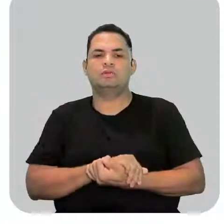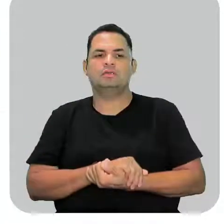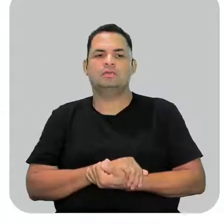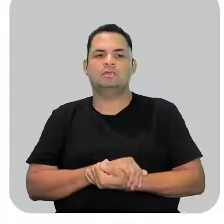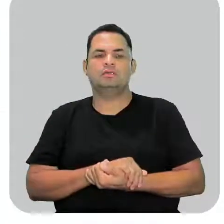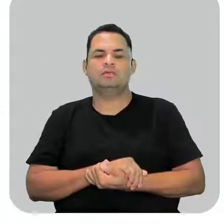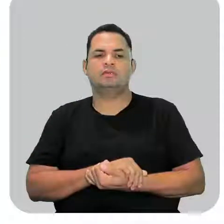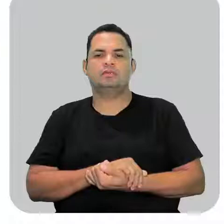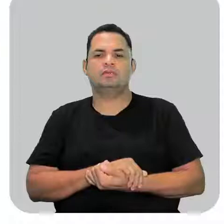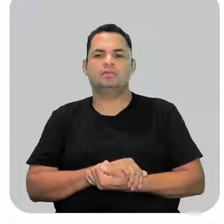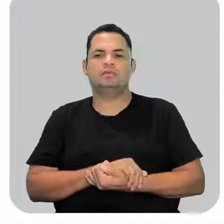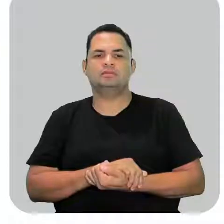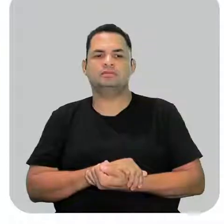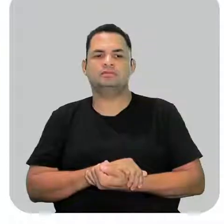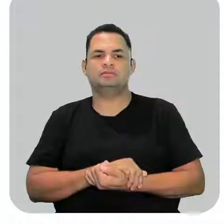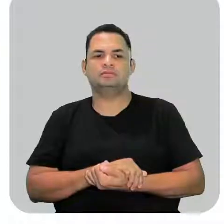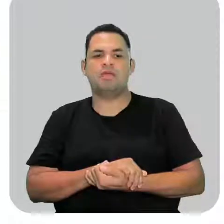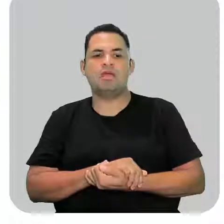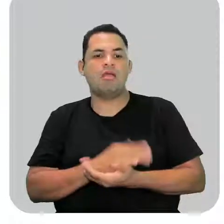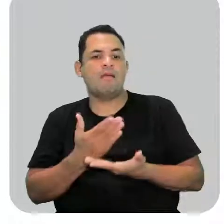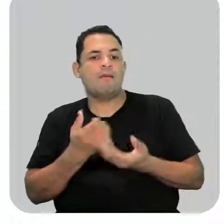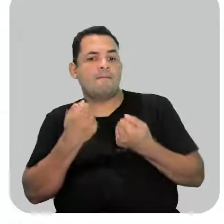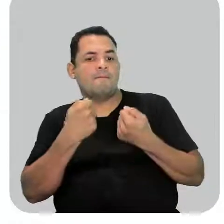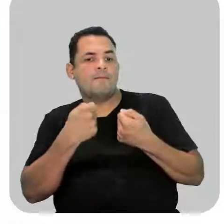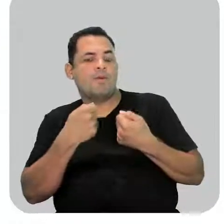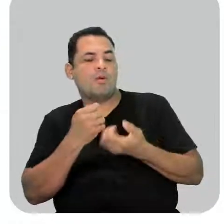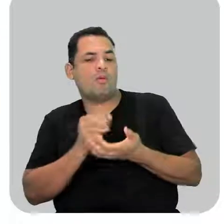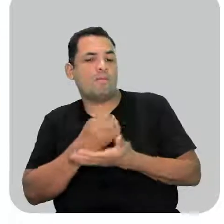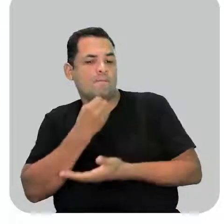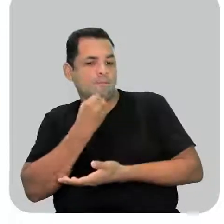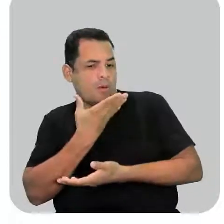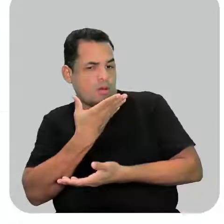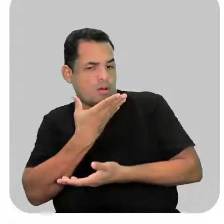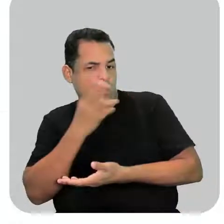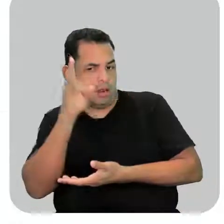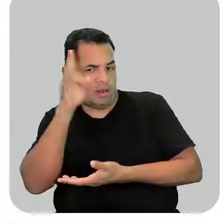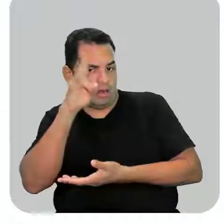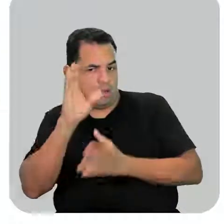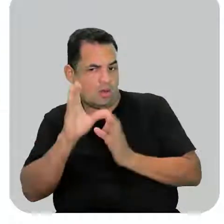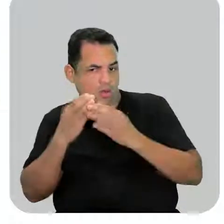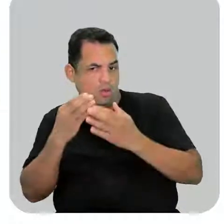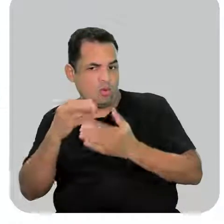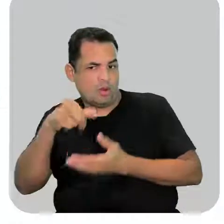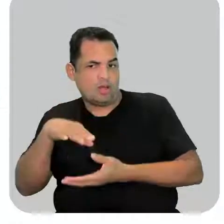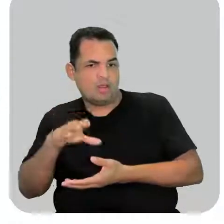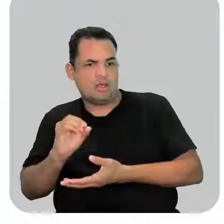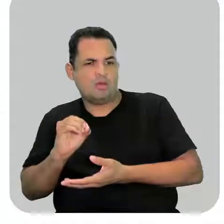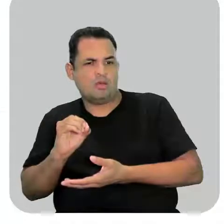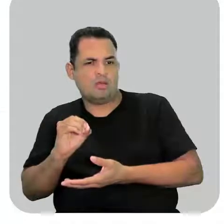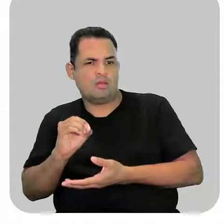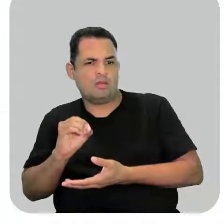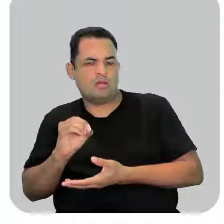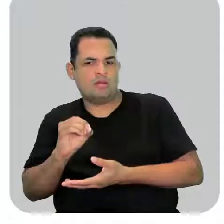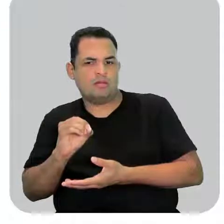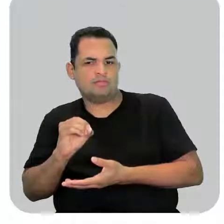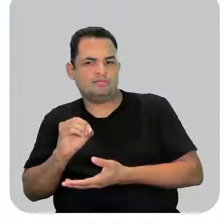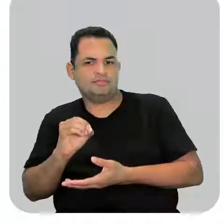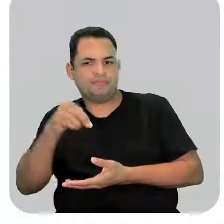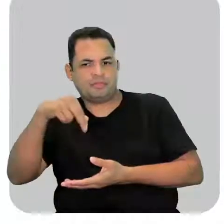explosivos. É oportuno também lembrar que o grupo nitro aqui é denominado, esse